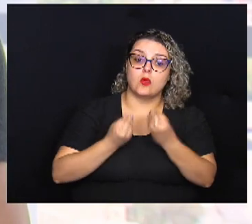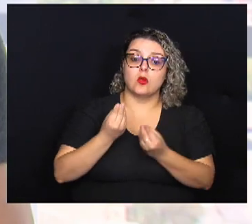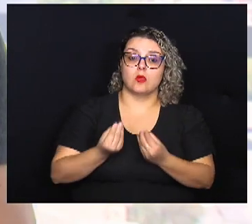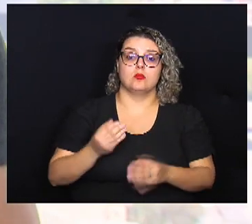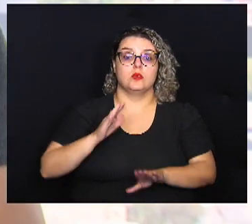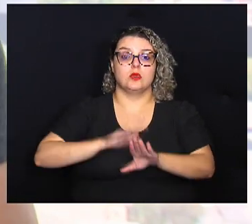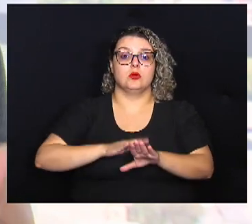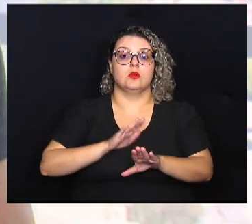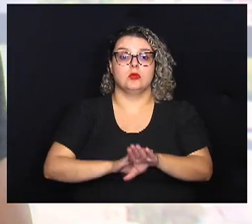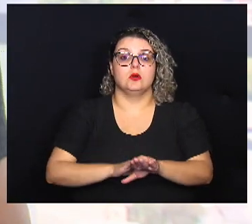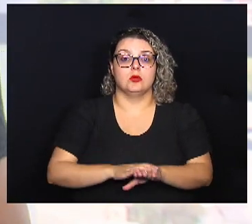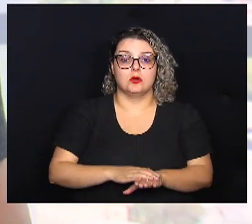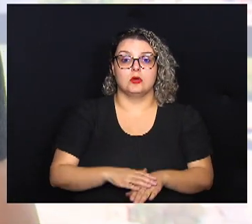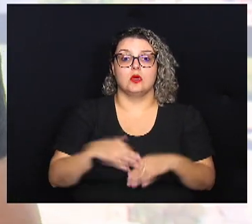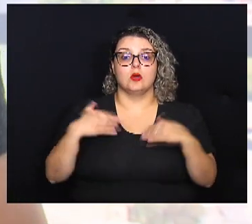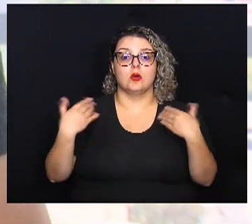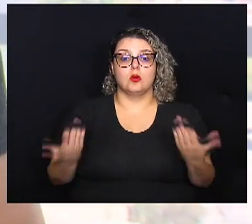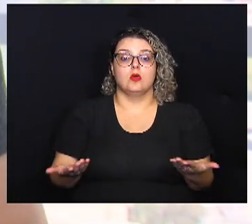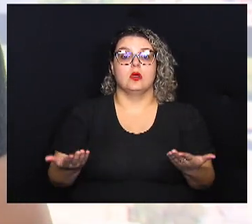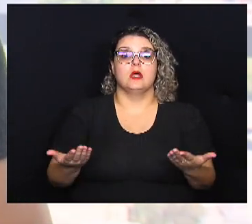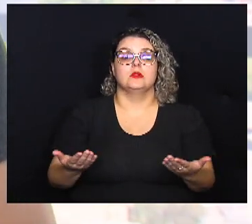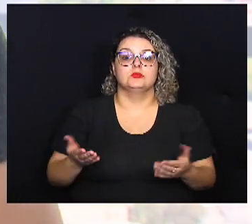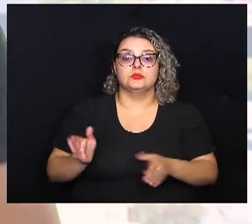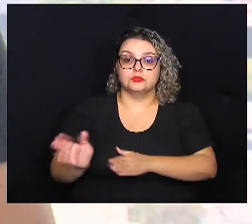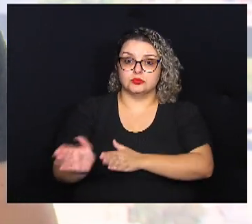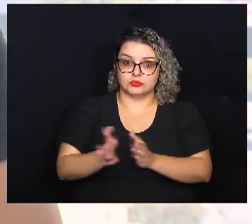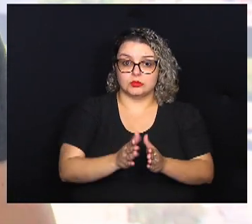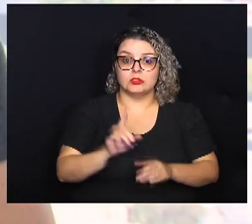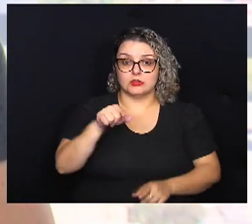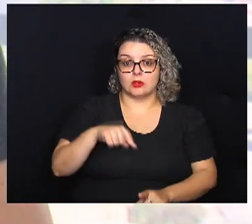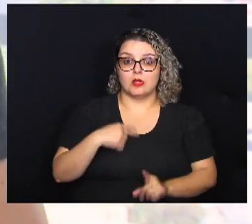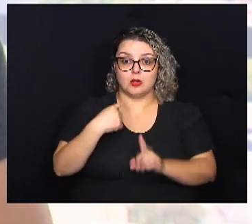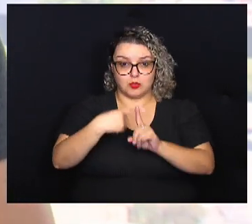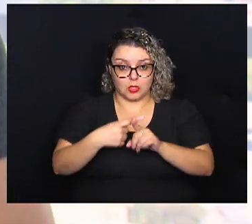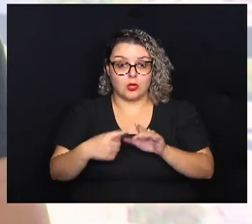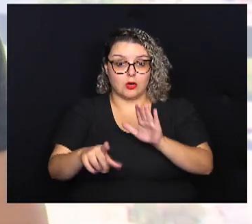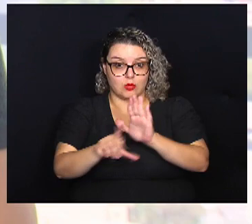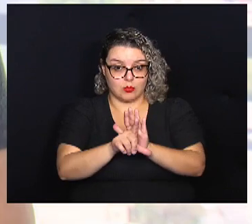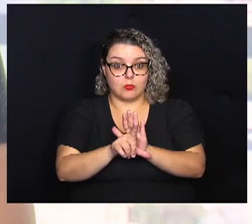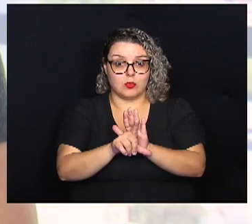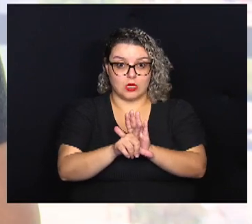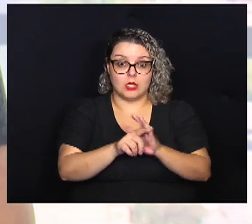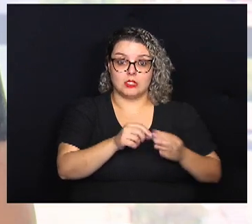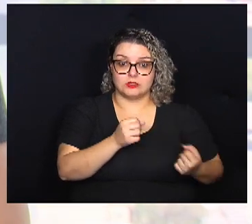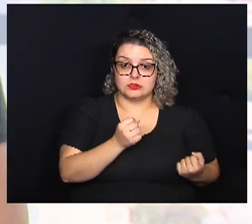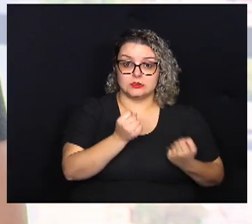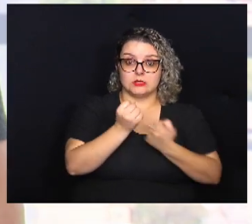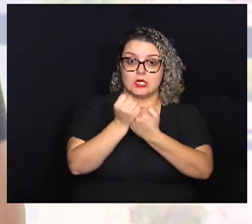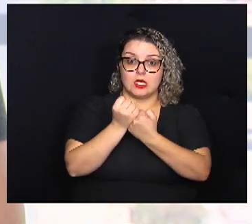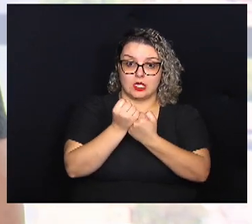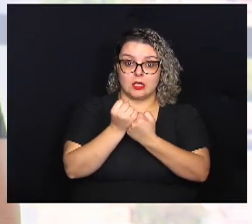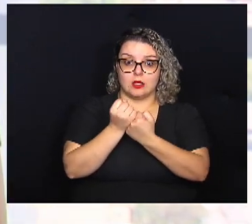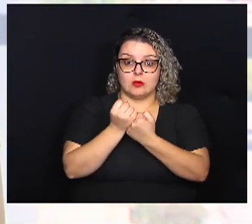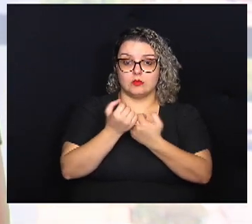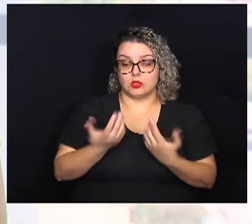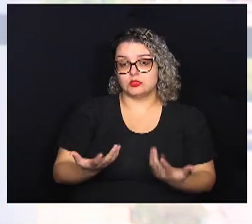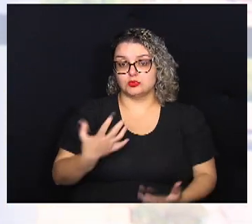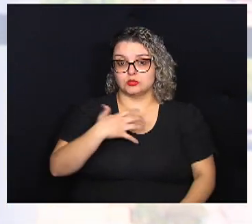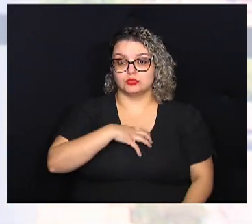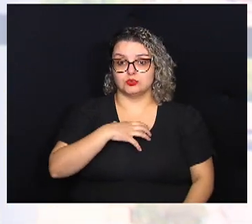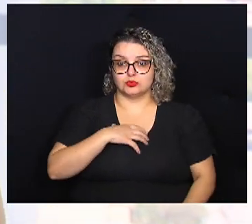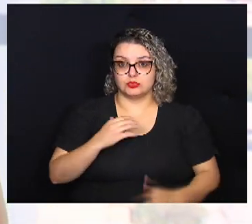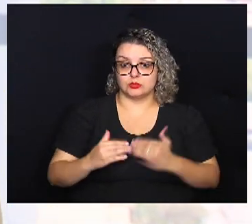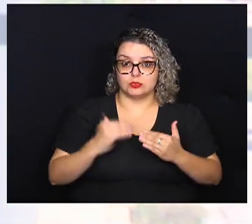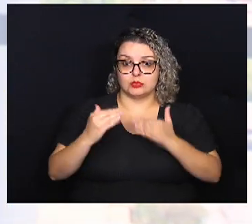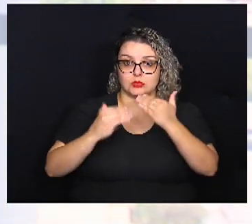são os caminhos a ser seguidos. Então isso é muito positivo, é uma lei que a gente apoia da maneira que ela foi